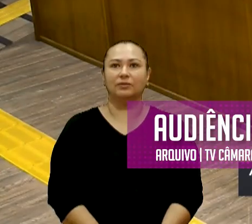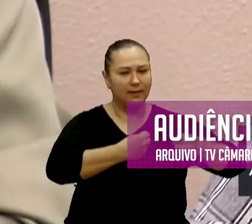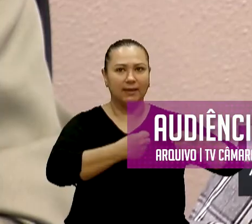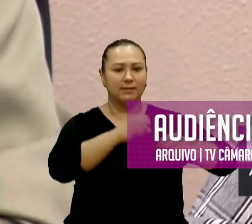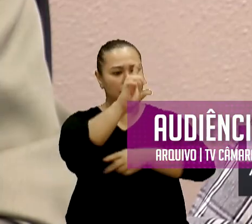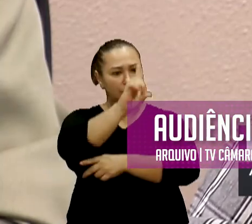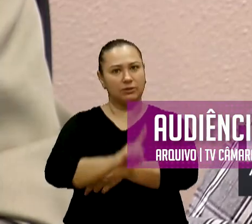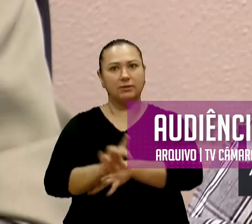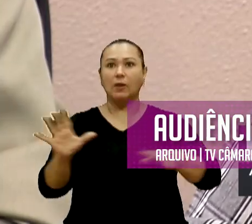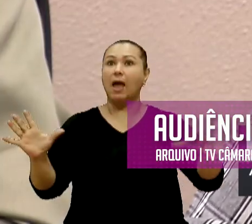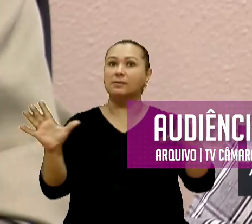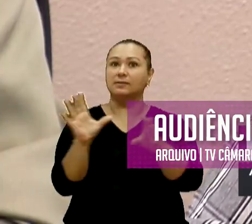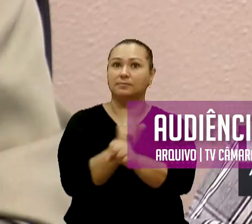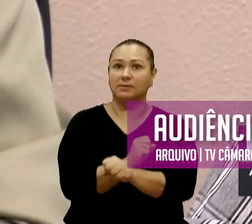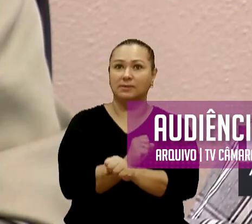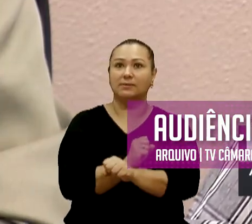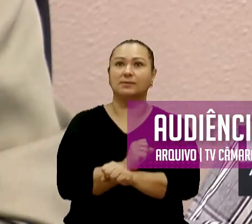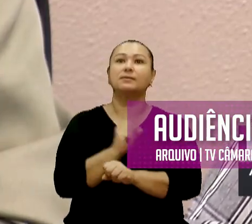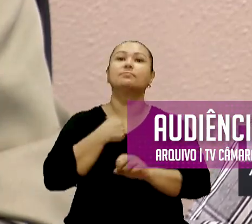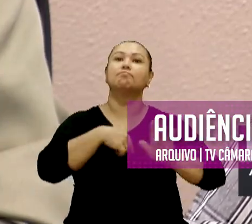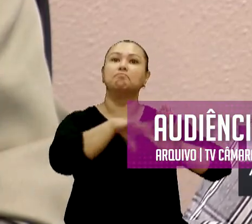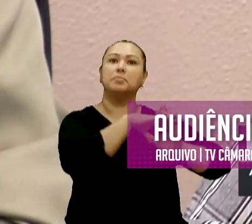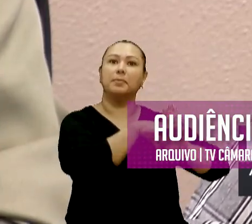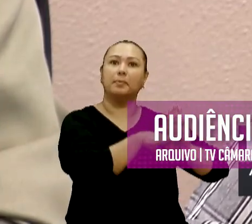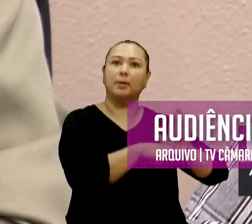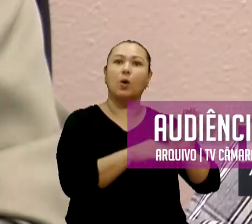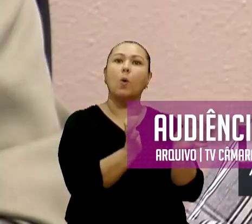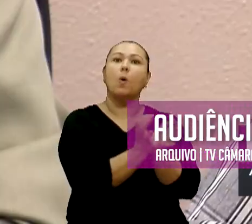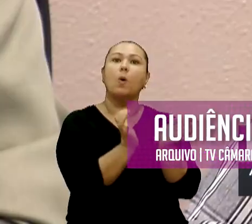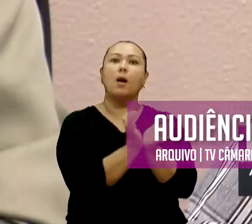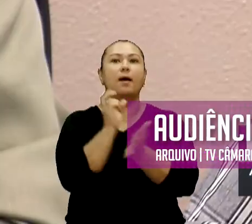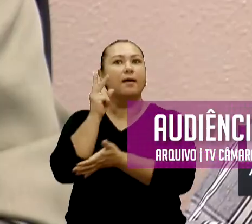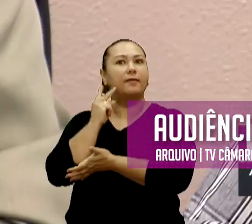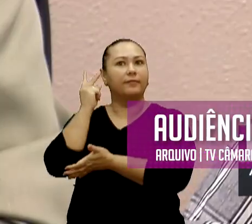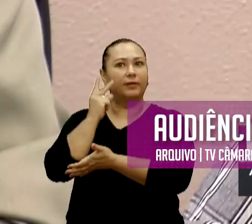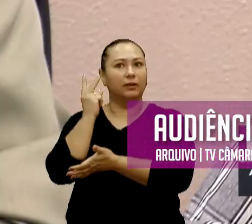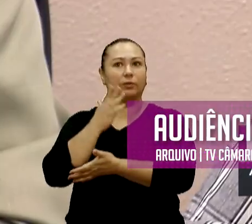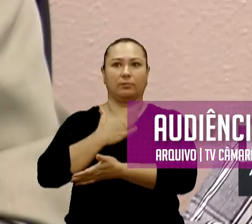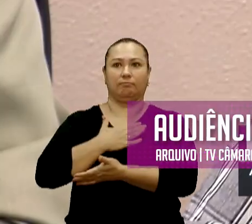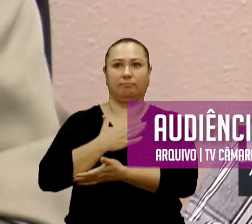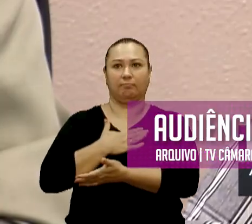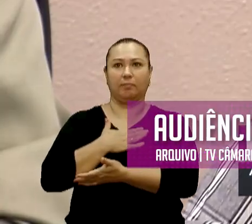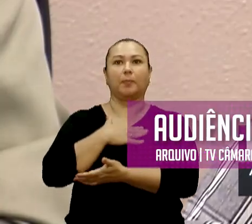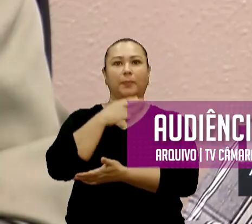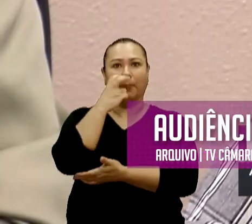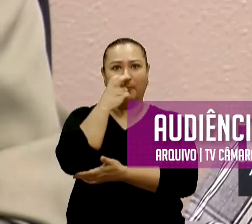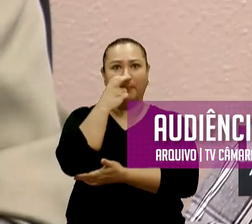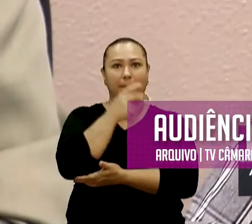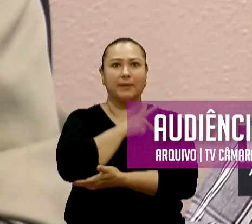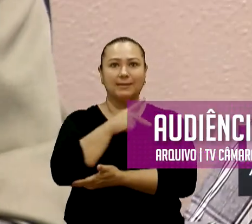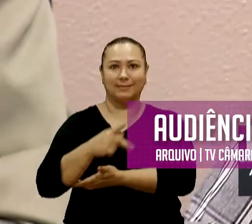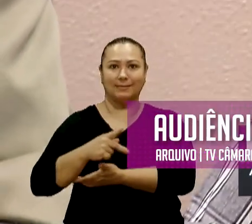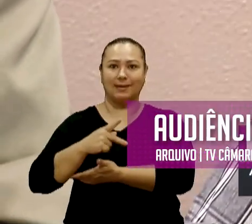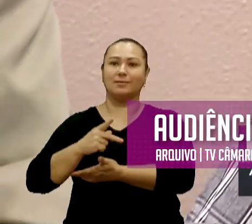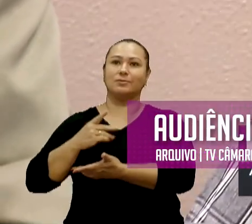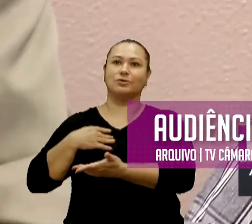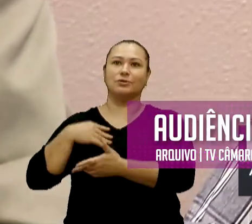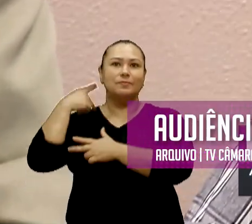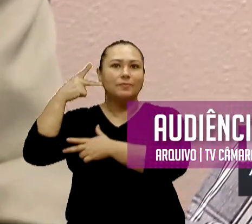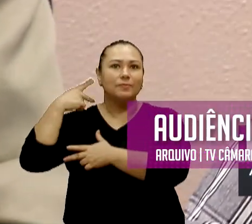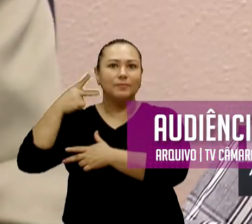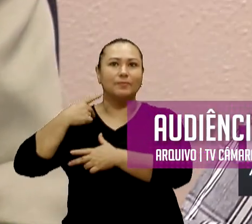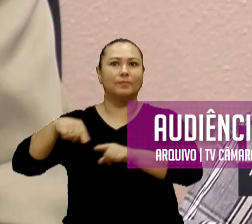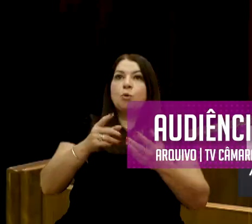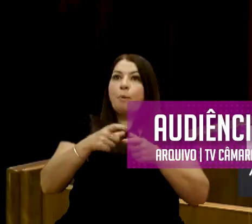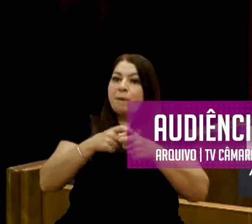Municipal. Promovida pela Frente Parlamentar em Defesa dos Direitos dos Animais, o encontro teve a presença dos membros da frente, presidida pela vereadora